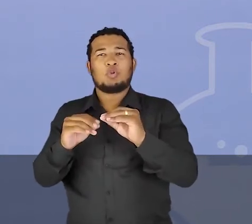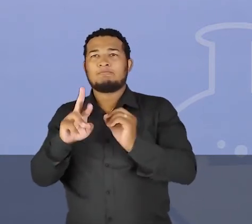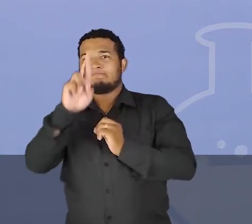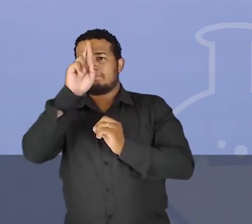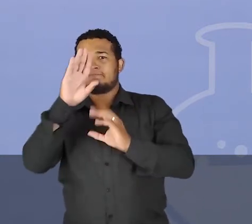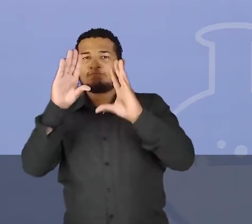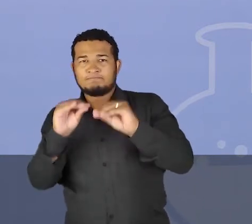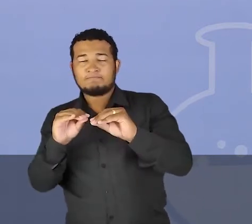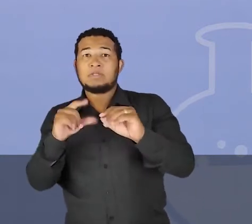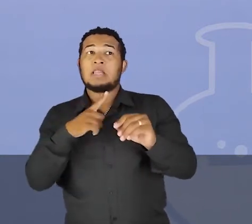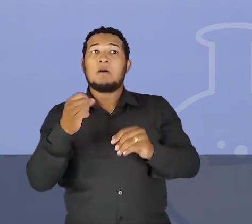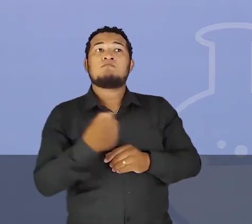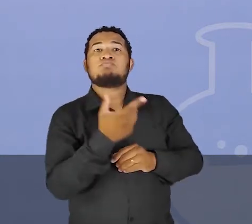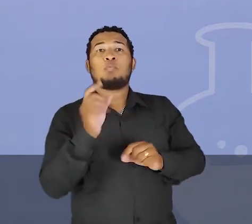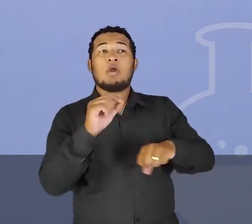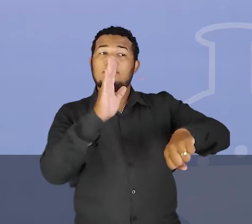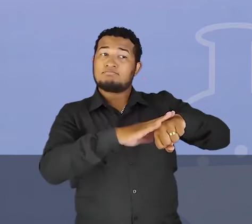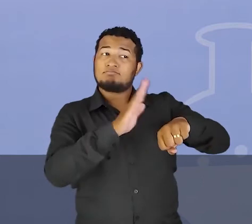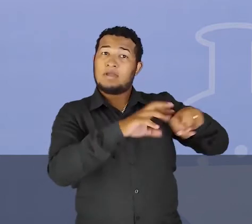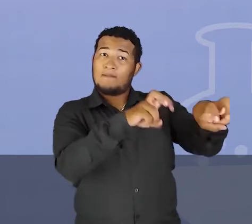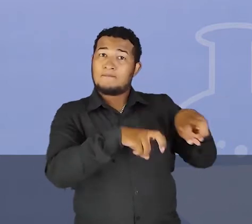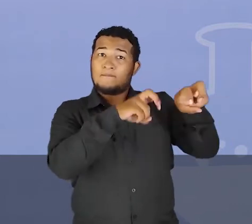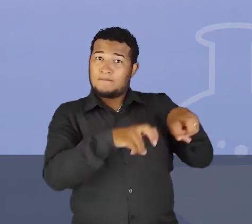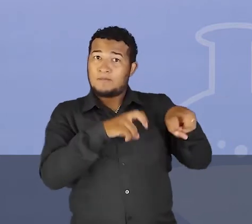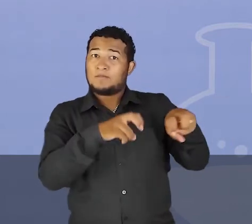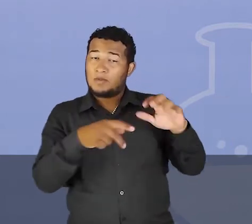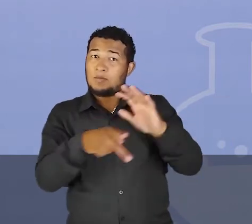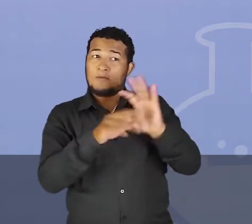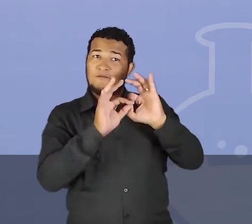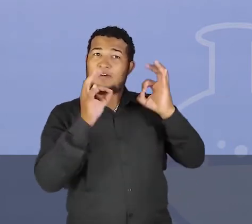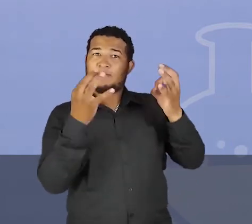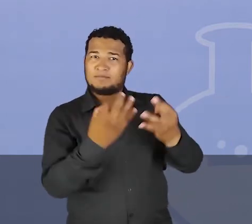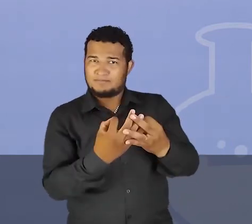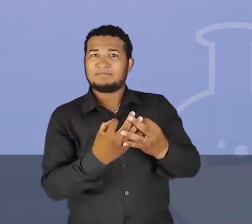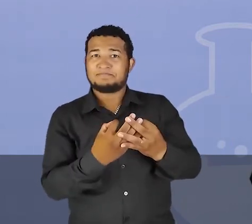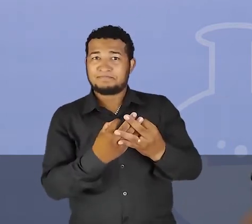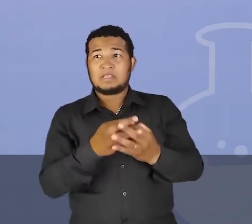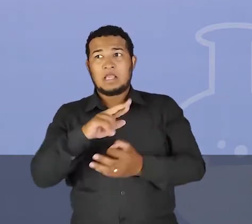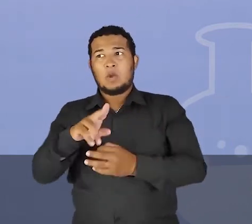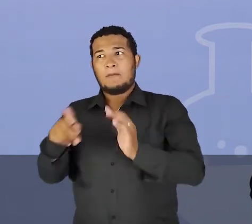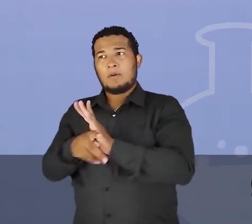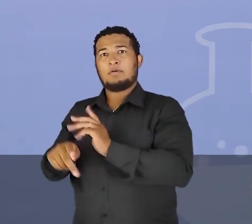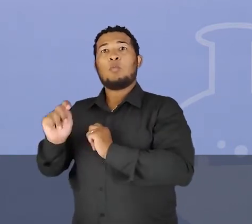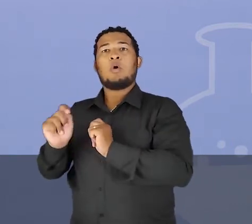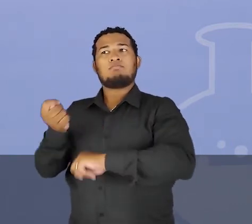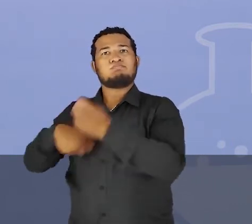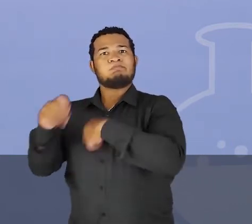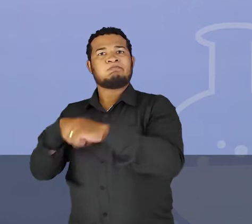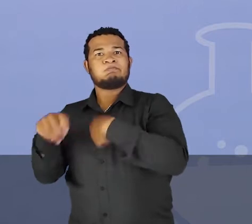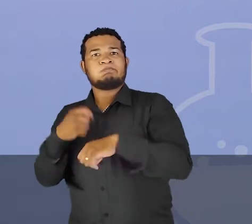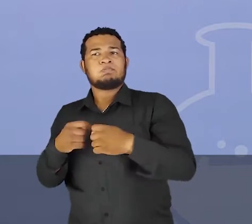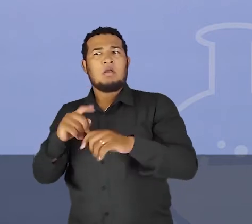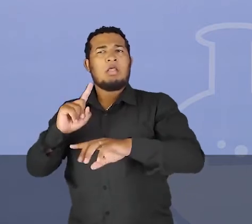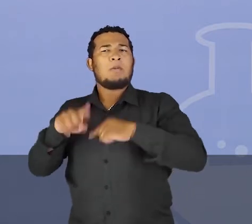desse produto saiu da mão do camponês, da agricultura familiar, e não do grande agronegócio. E você deve me